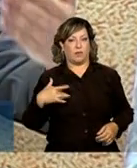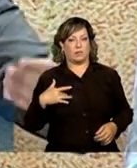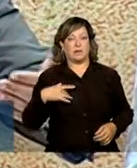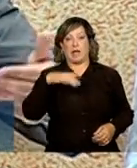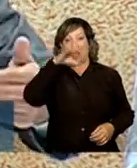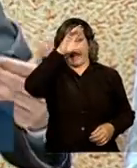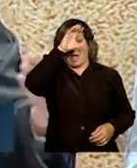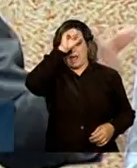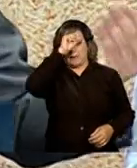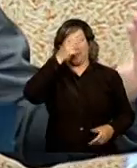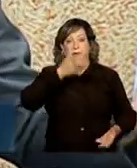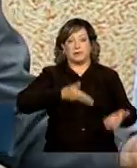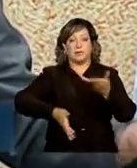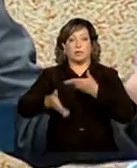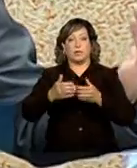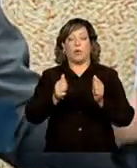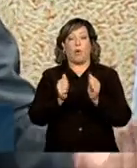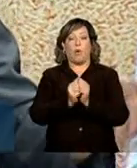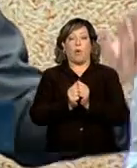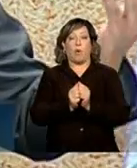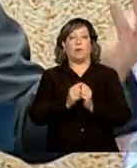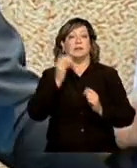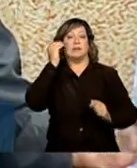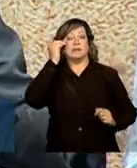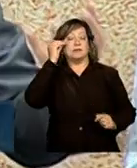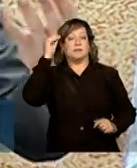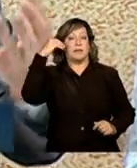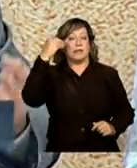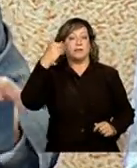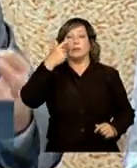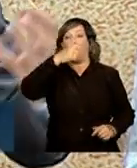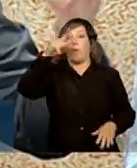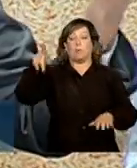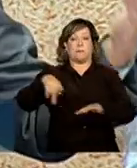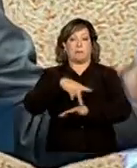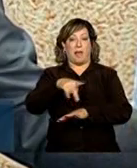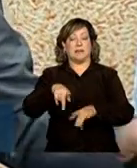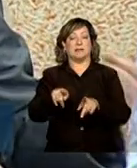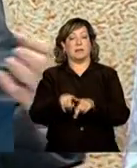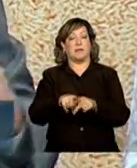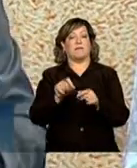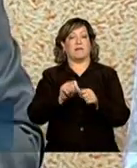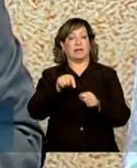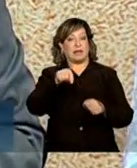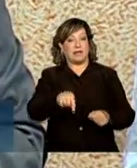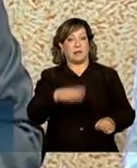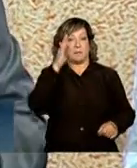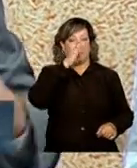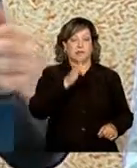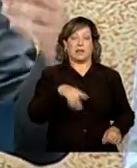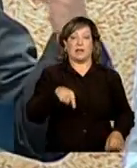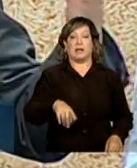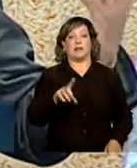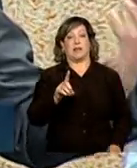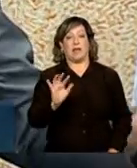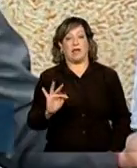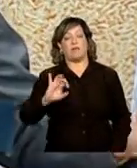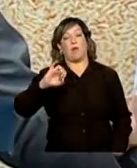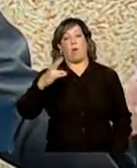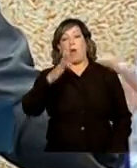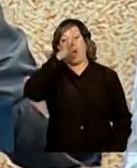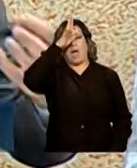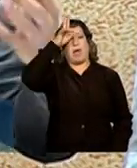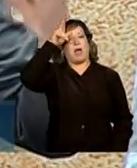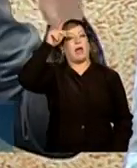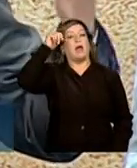experiência Internacional e também com experiência praticada aqui no Brasil seja no DF seja no Amazonas seja em